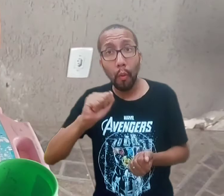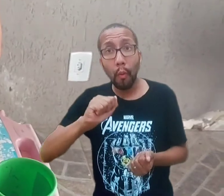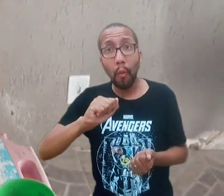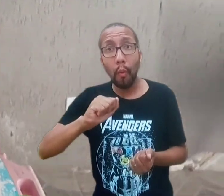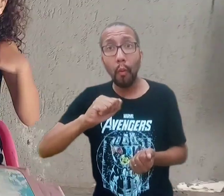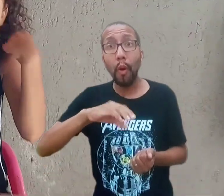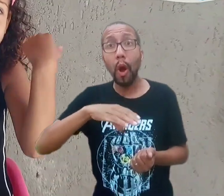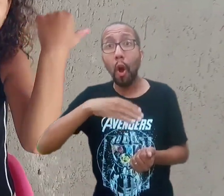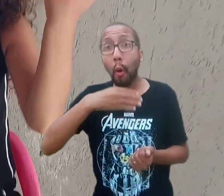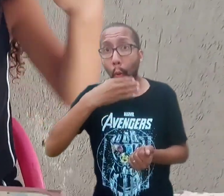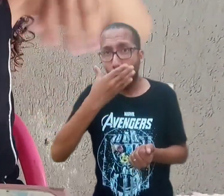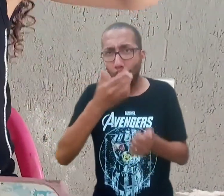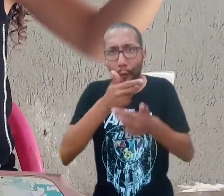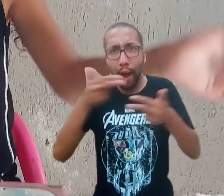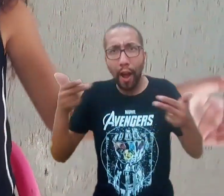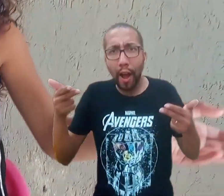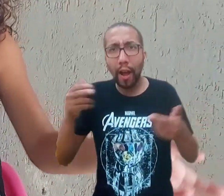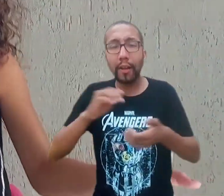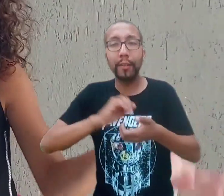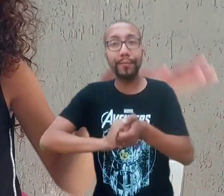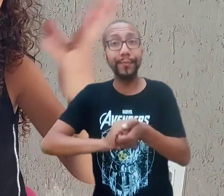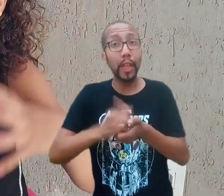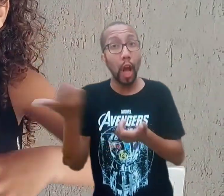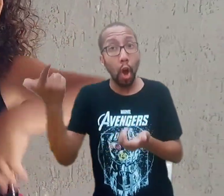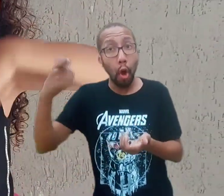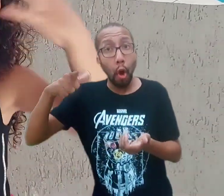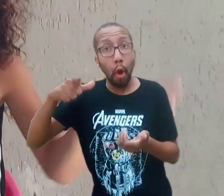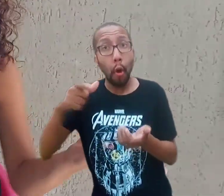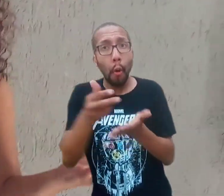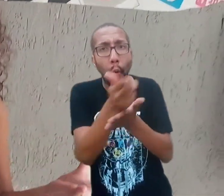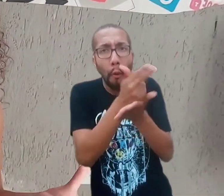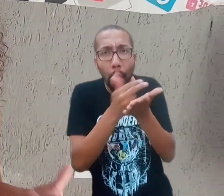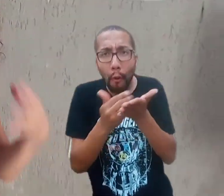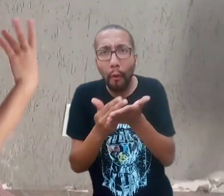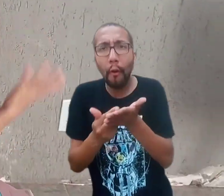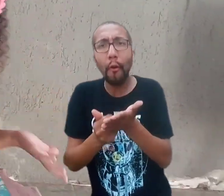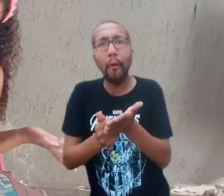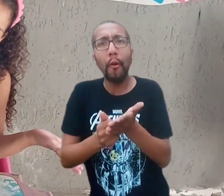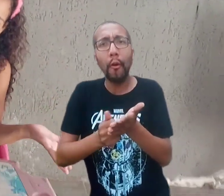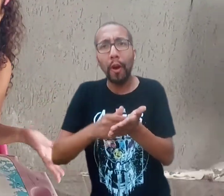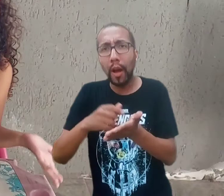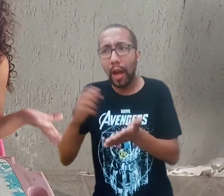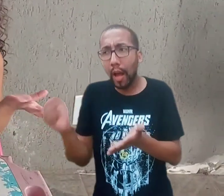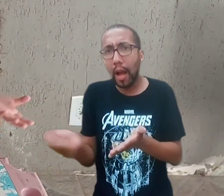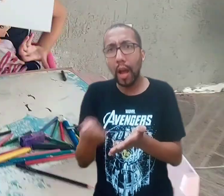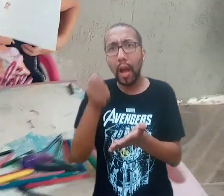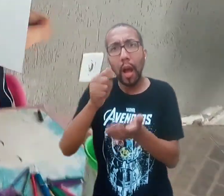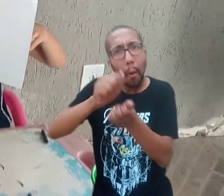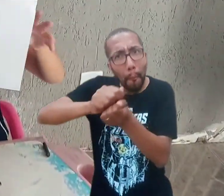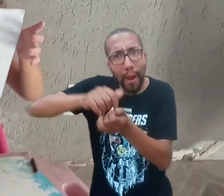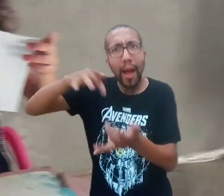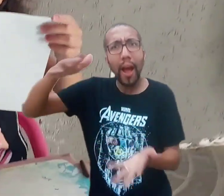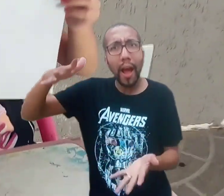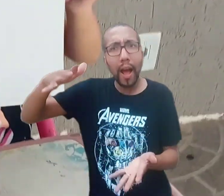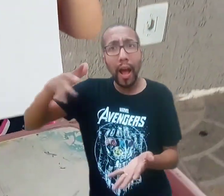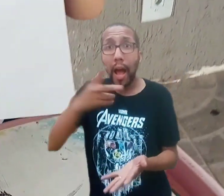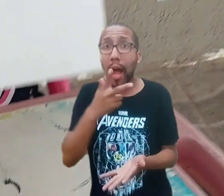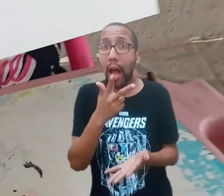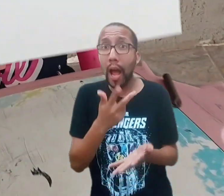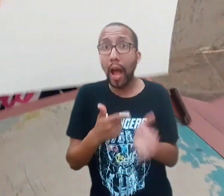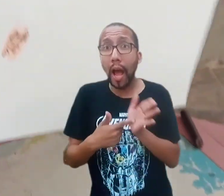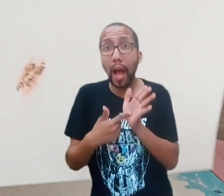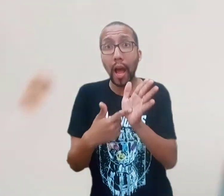ó. Bom? Se eu fizer outro desenho e a mágica vai aparecer, será, pessoal? Já fiz